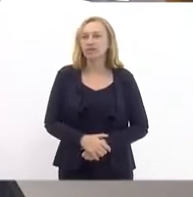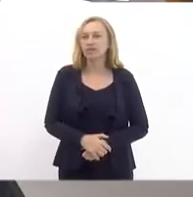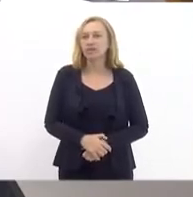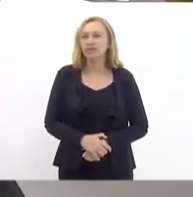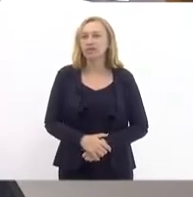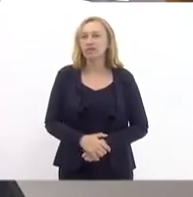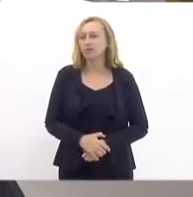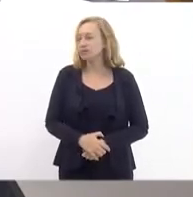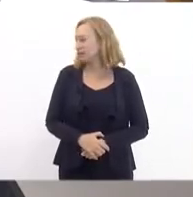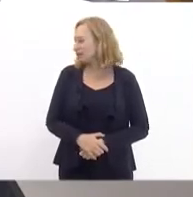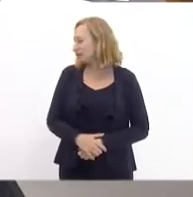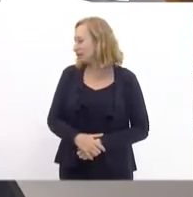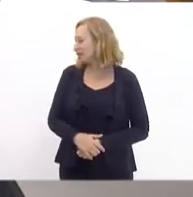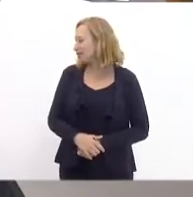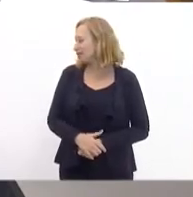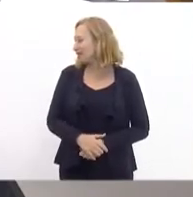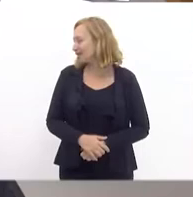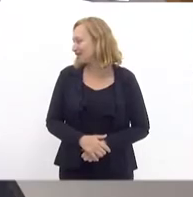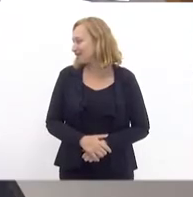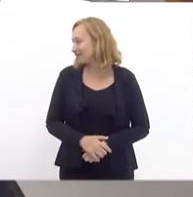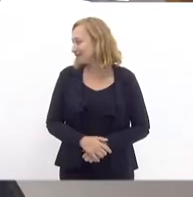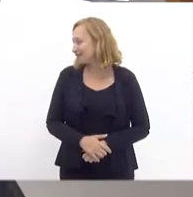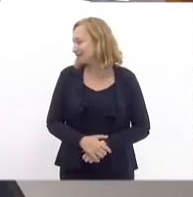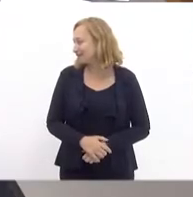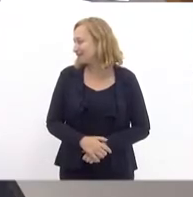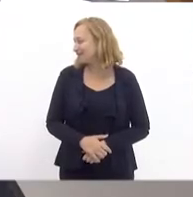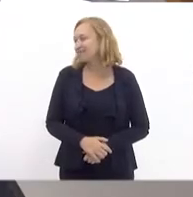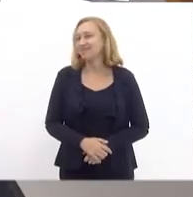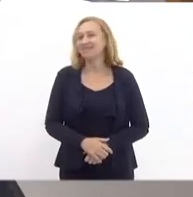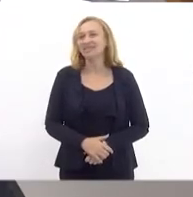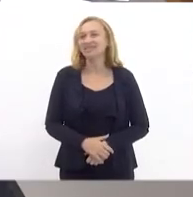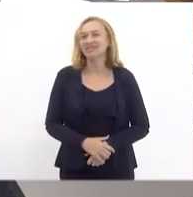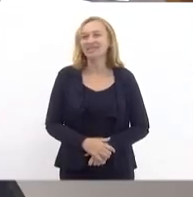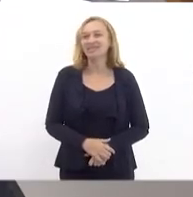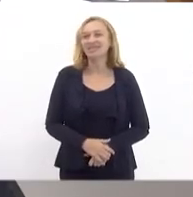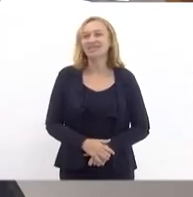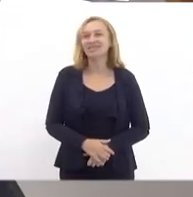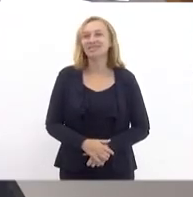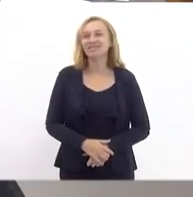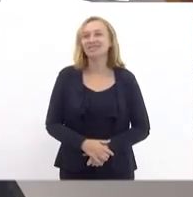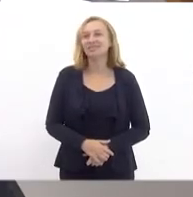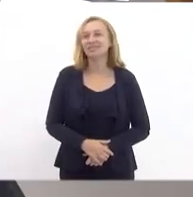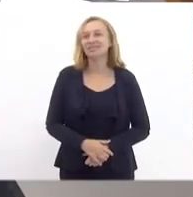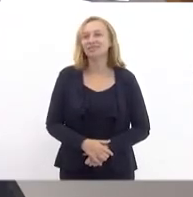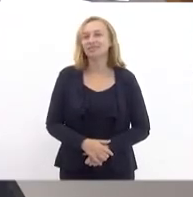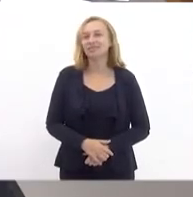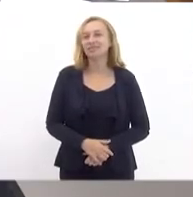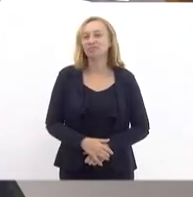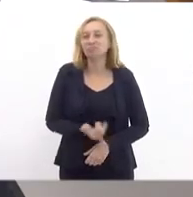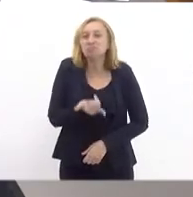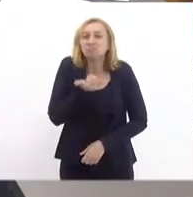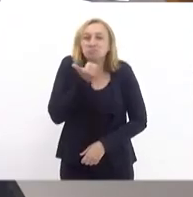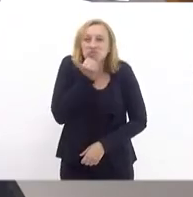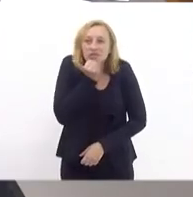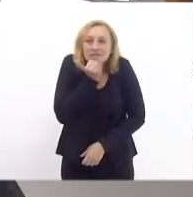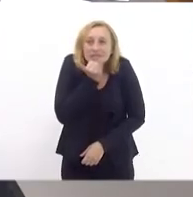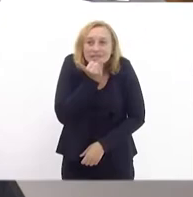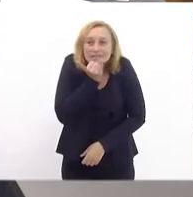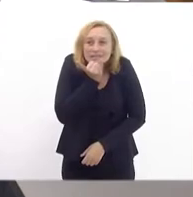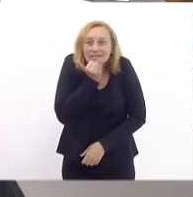Tem que ligar o som aqui do Eleomar. Foi. Bom, primeiro eu peço até desculpa, porque eu